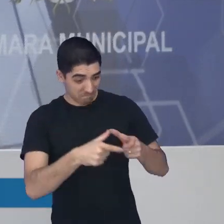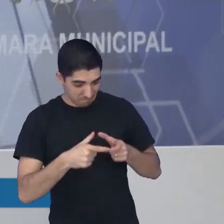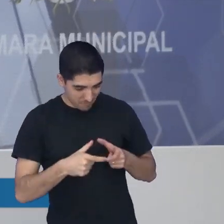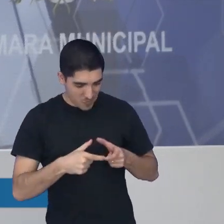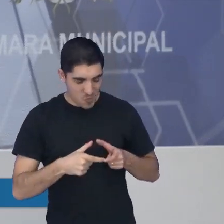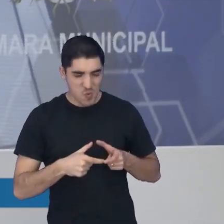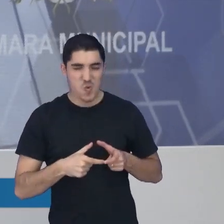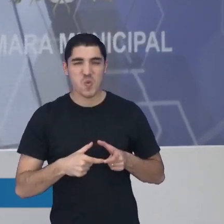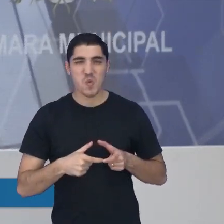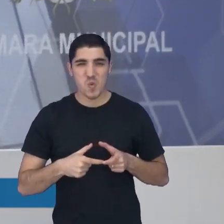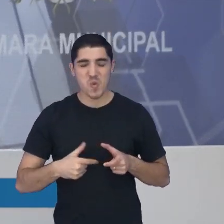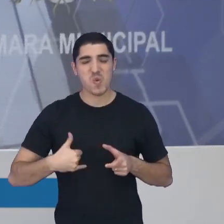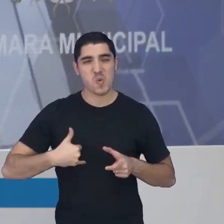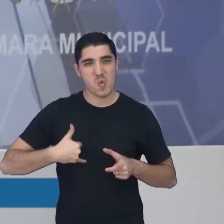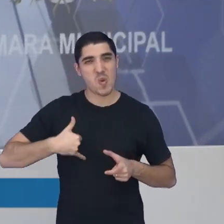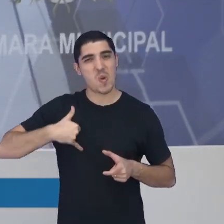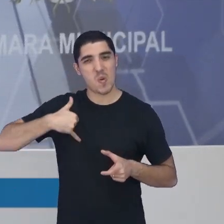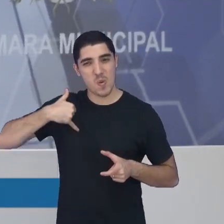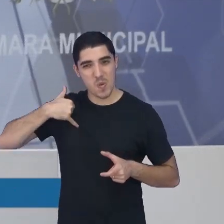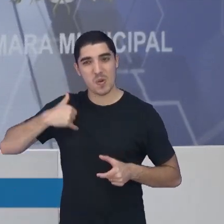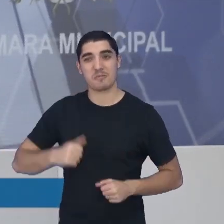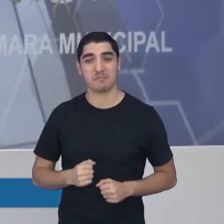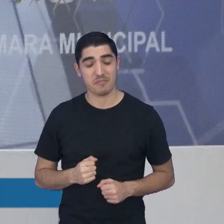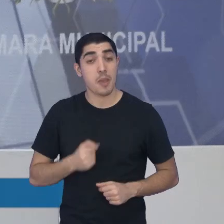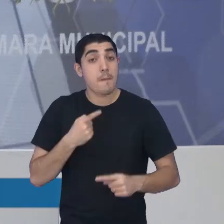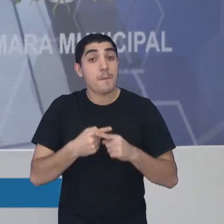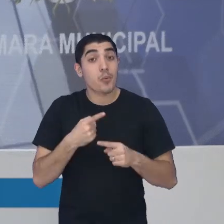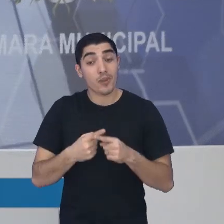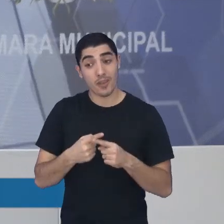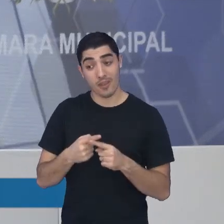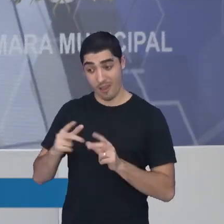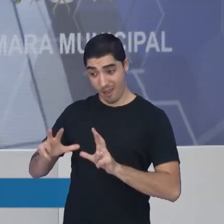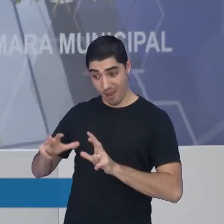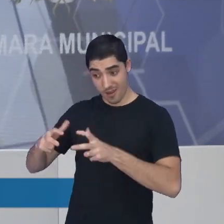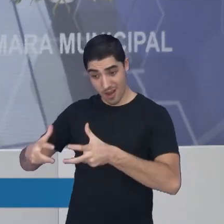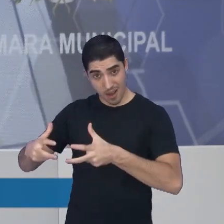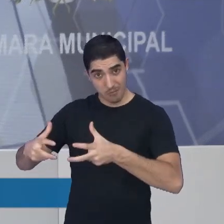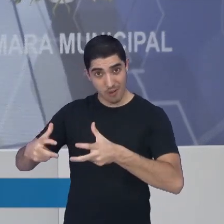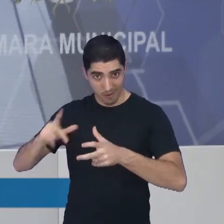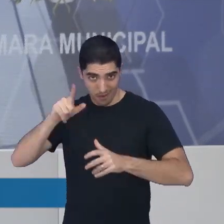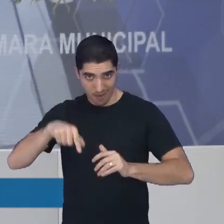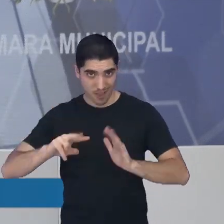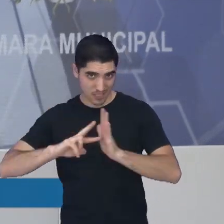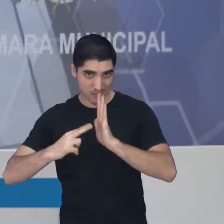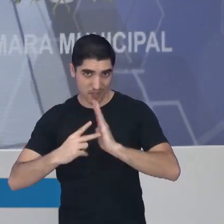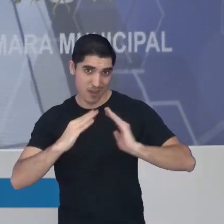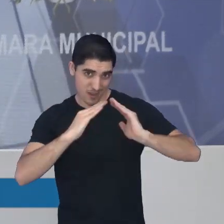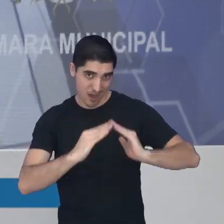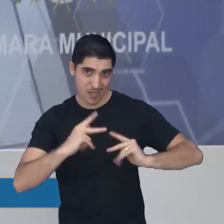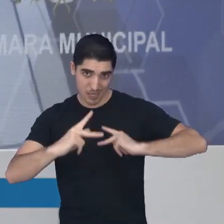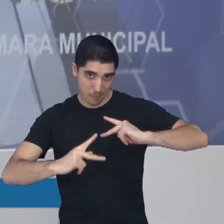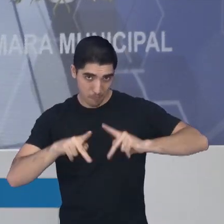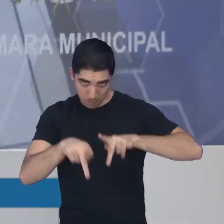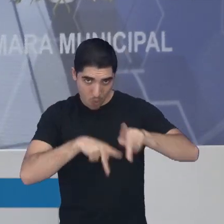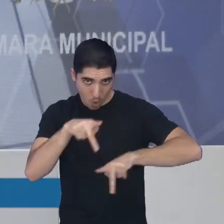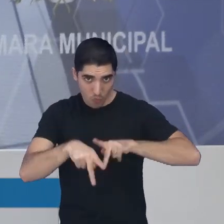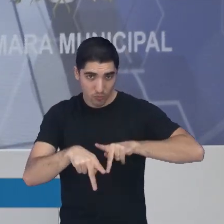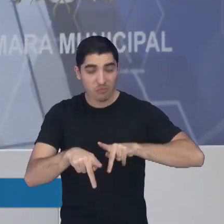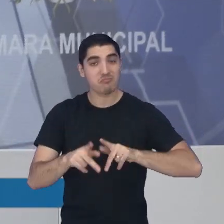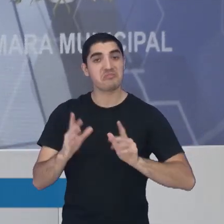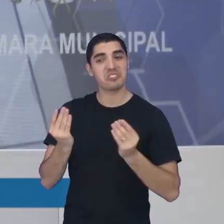enorme. Este reconhecimento da Casa do Povo para a Universidade do Povo, que é a